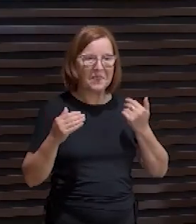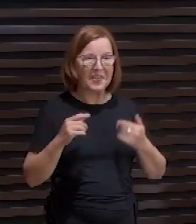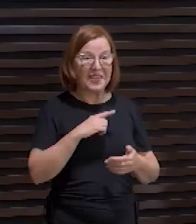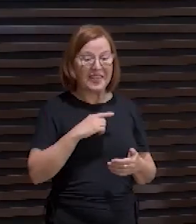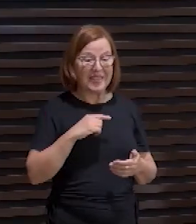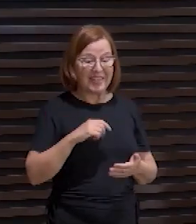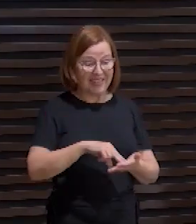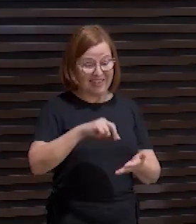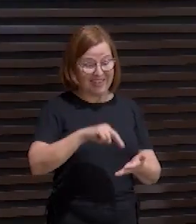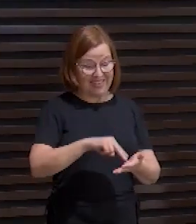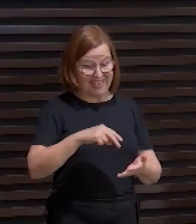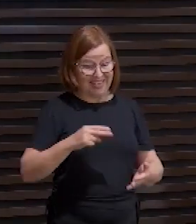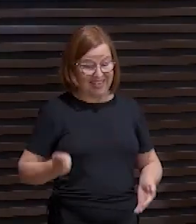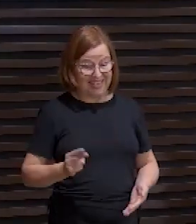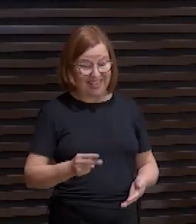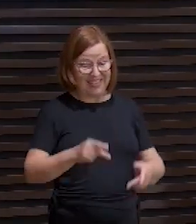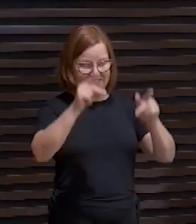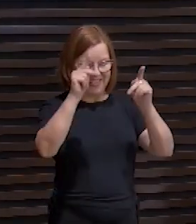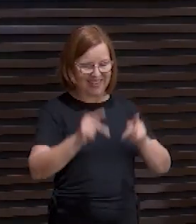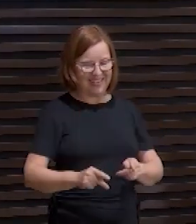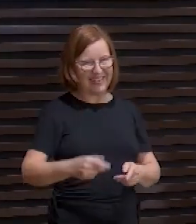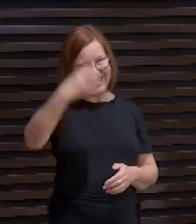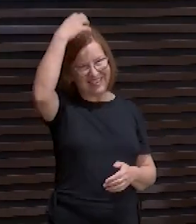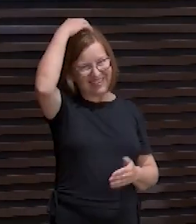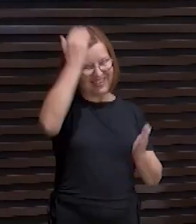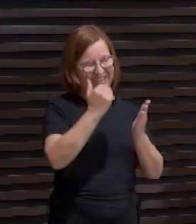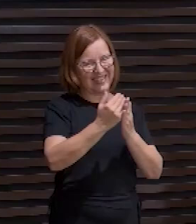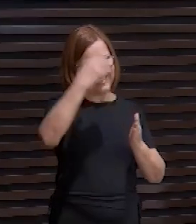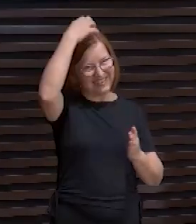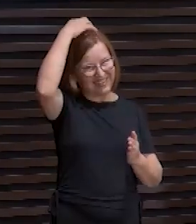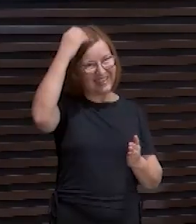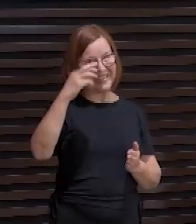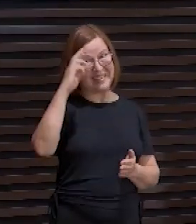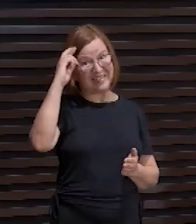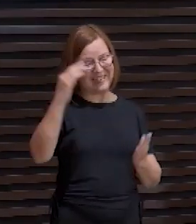eterno na presença do Rei dos Reis e do Senhor dos Senhores.